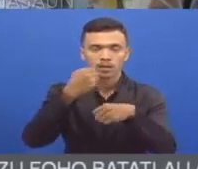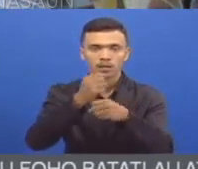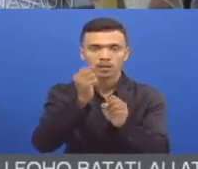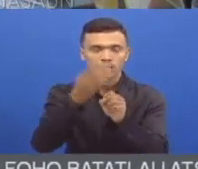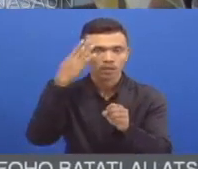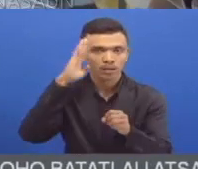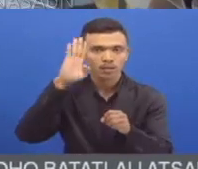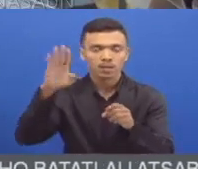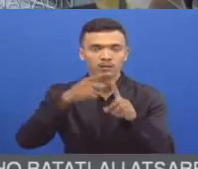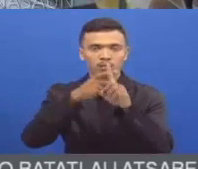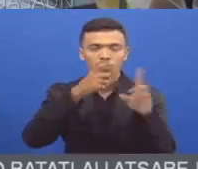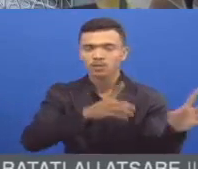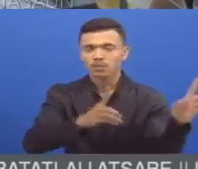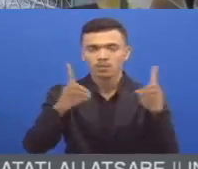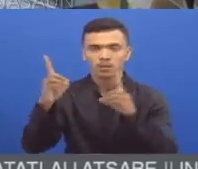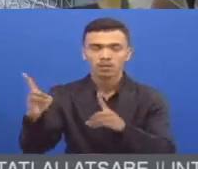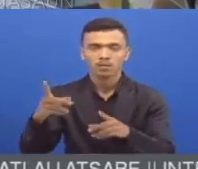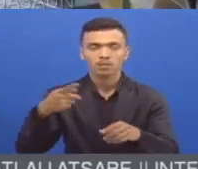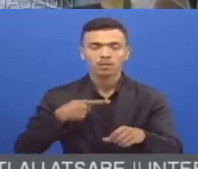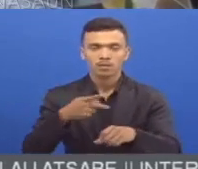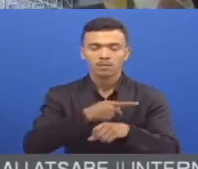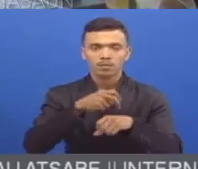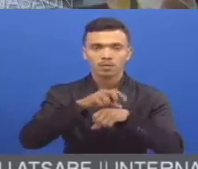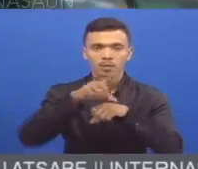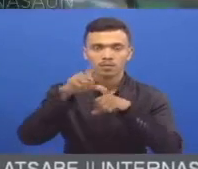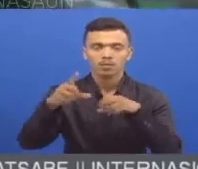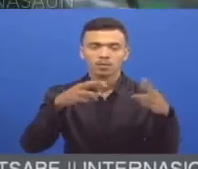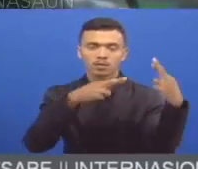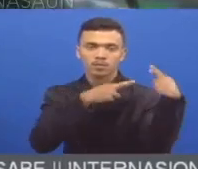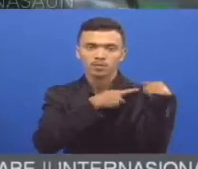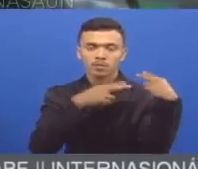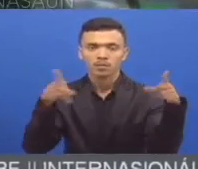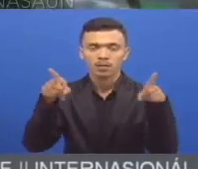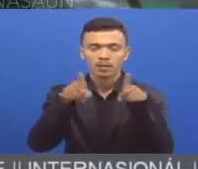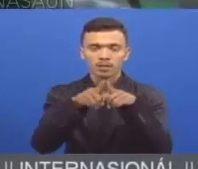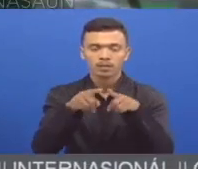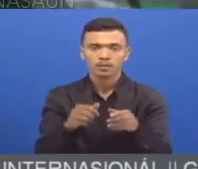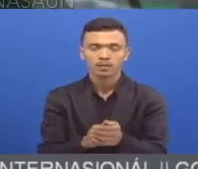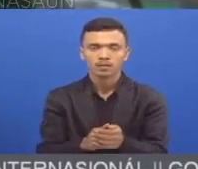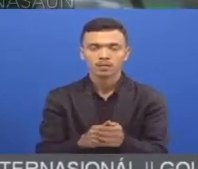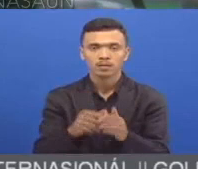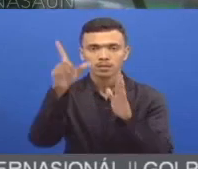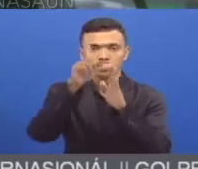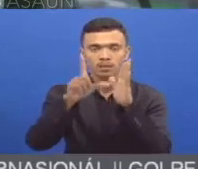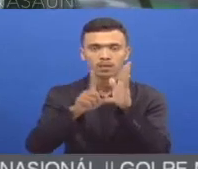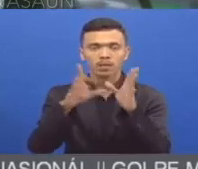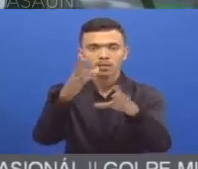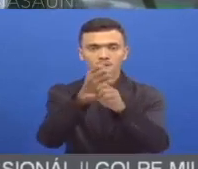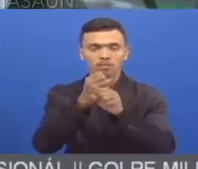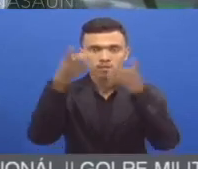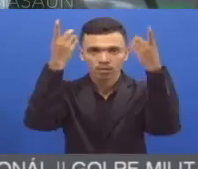implementação. Parlamento Nacional marca órgão NB há o CNAR no dar fiscalizador, legislador, no fote